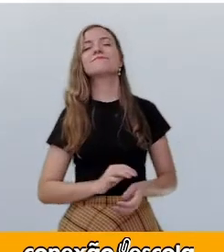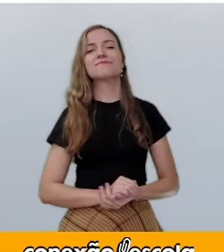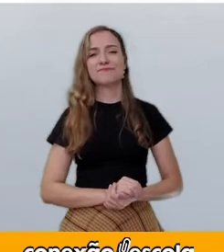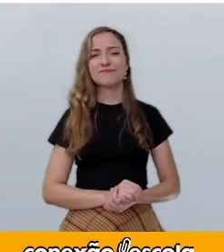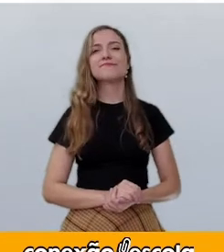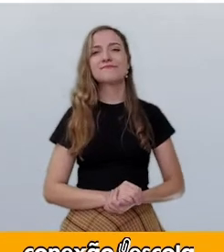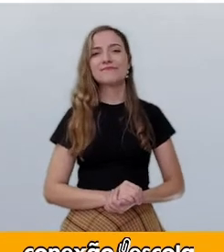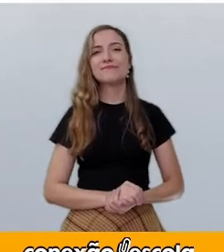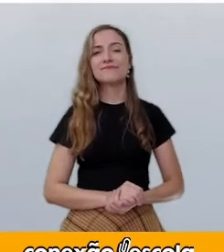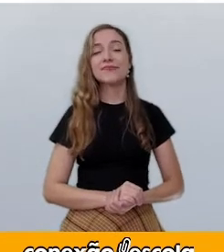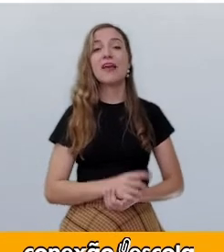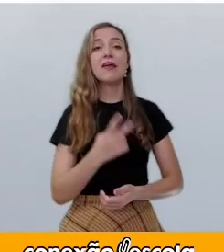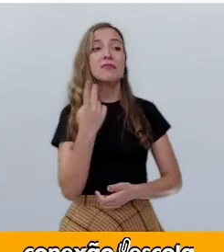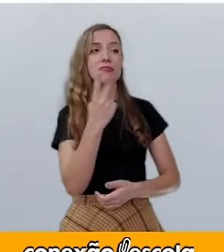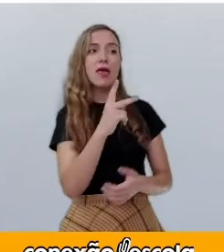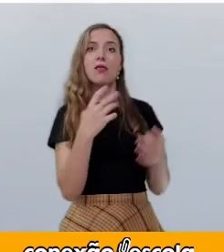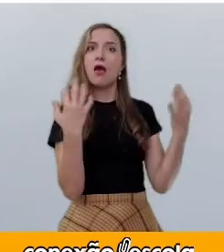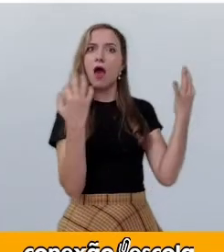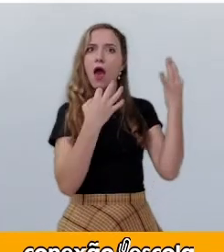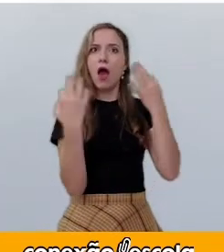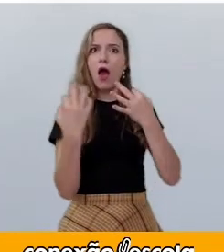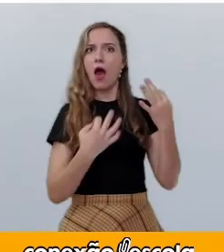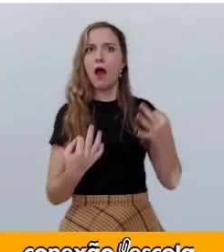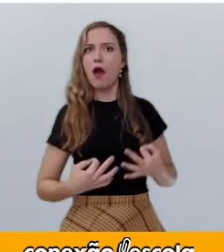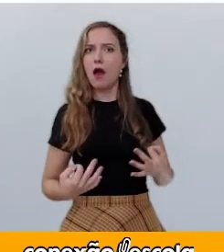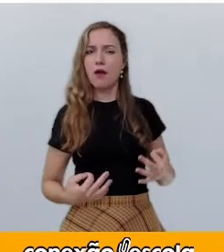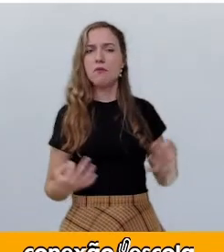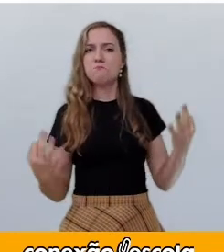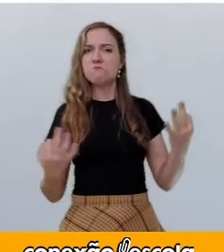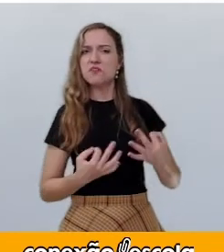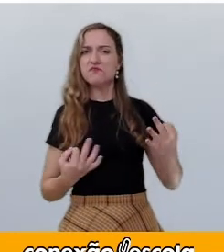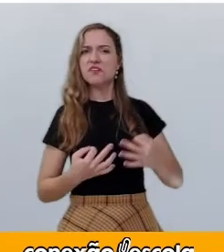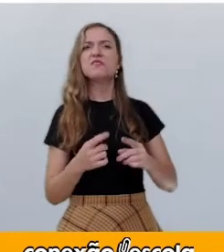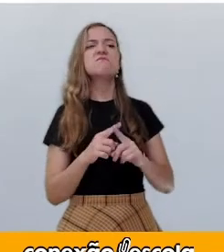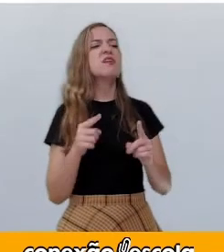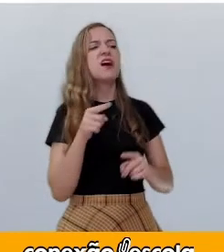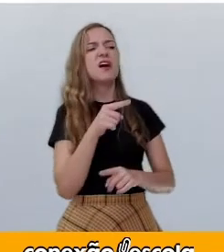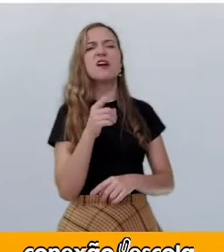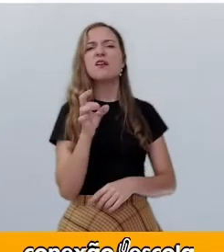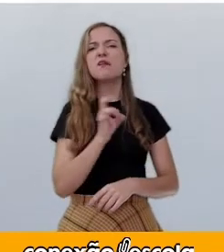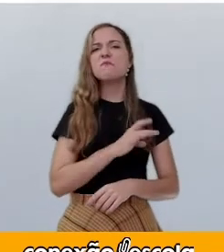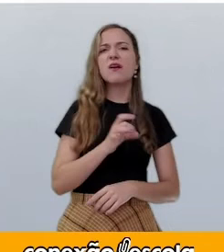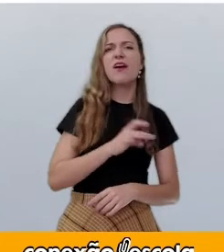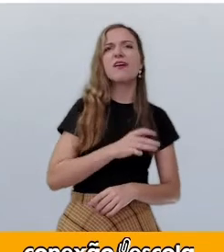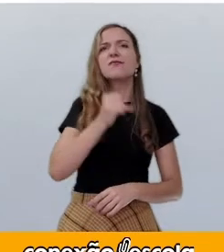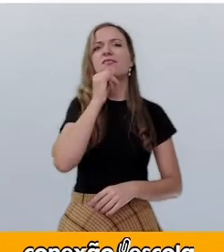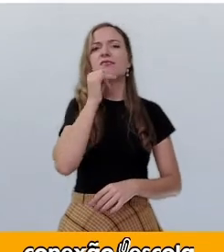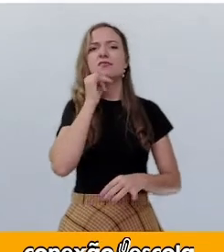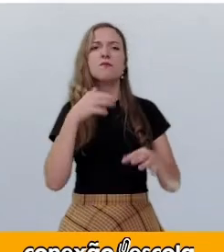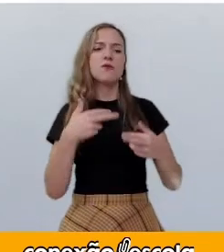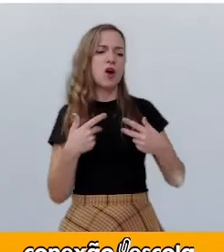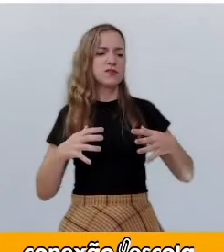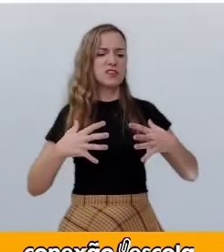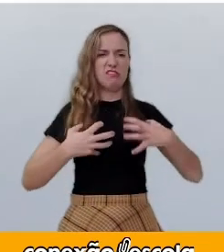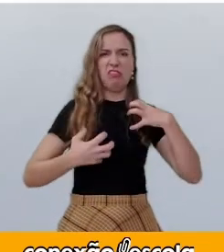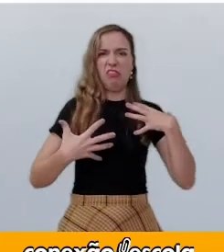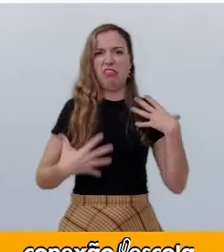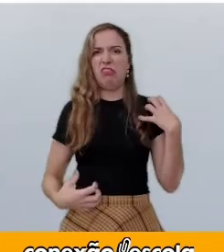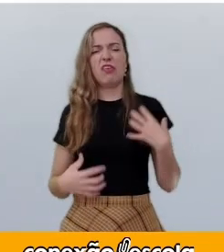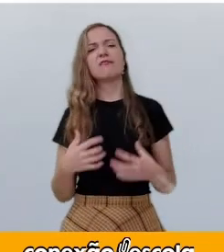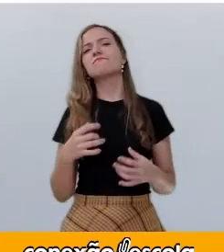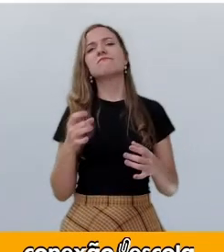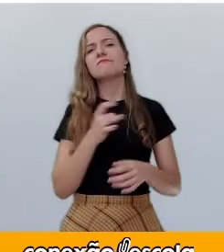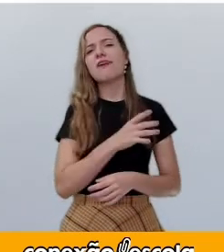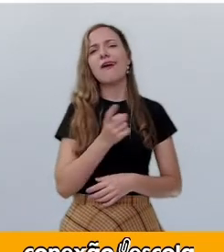mesmo com tanta formosura ele nunca ficou com medo de amarrar suas roupas